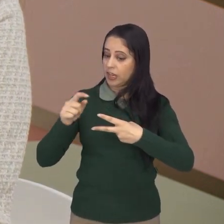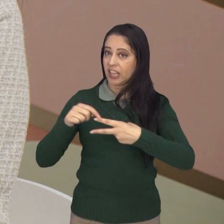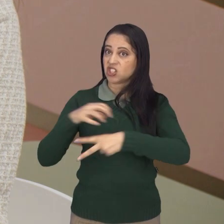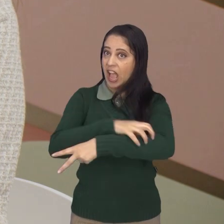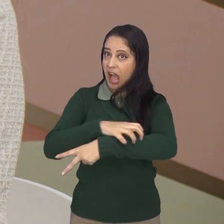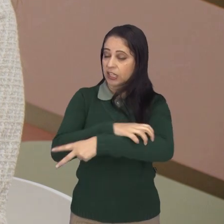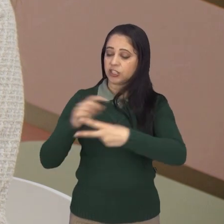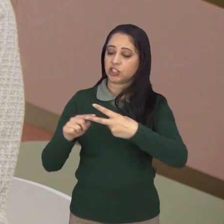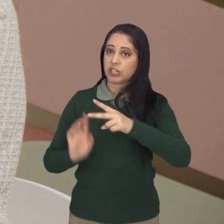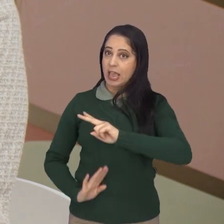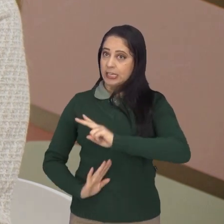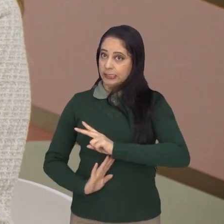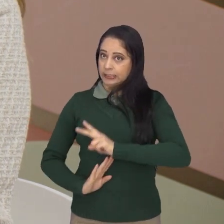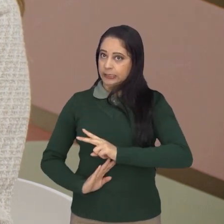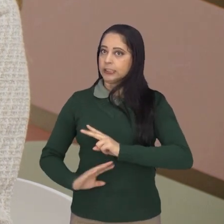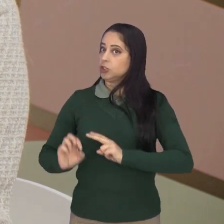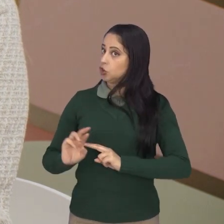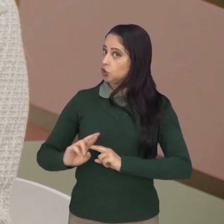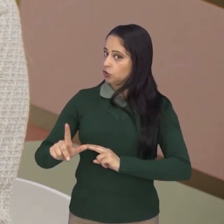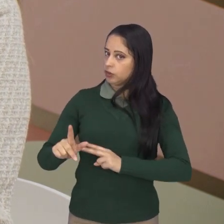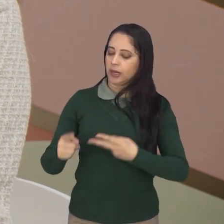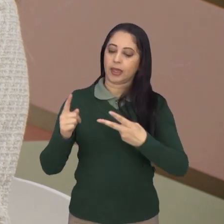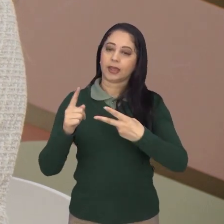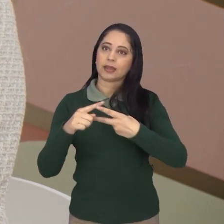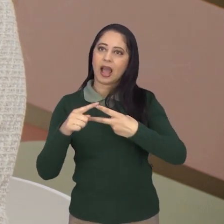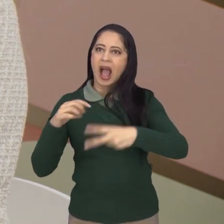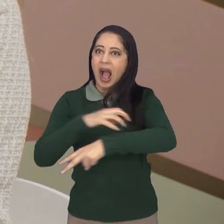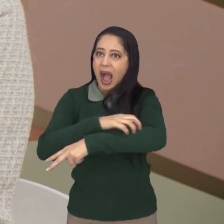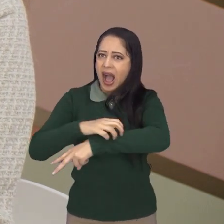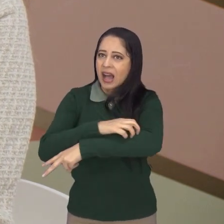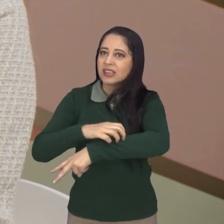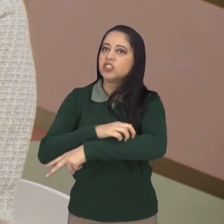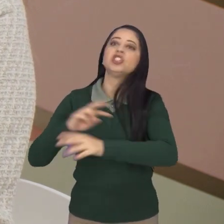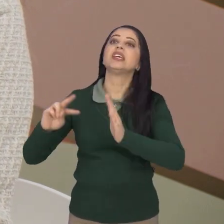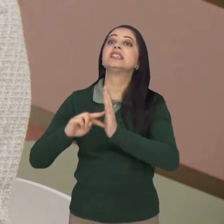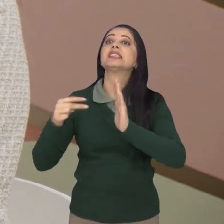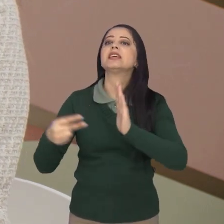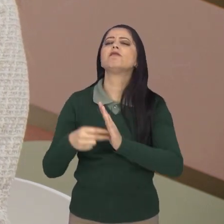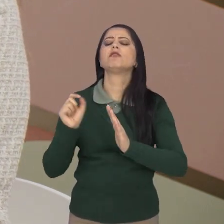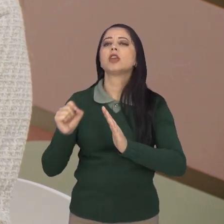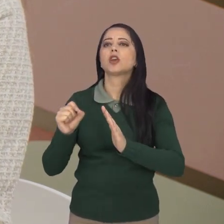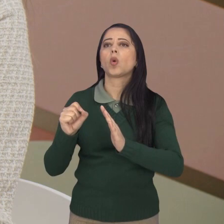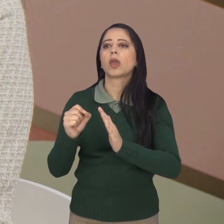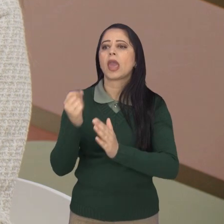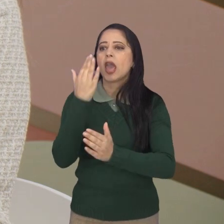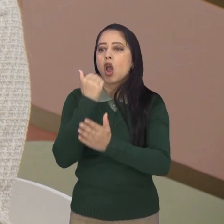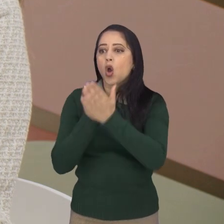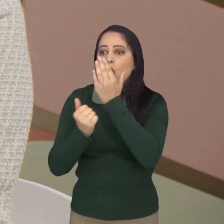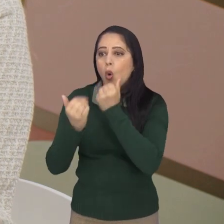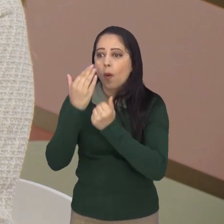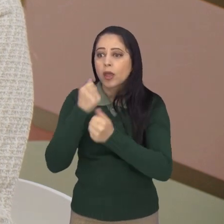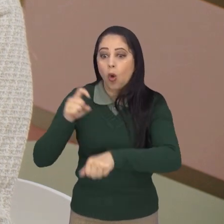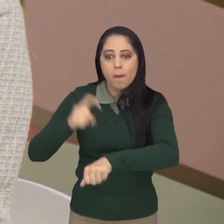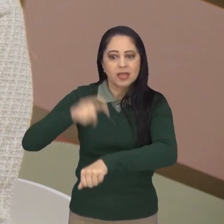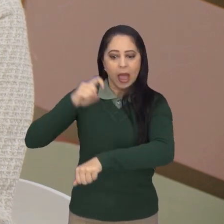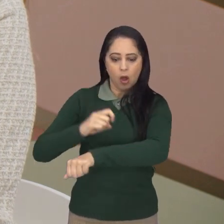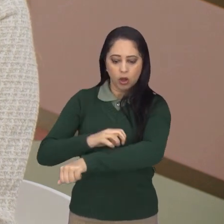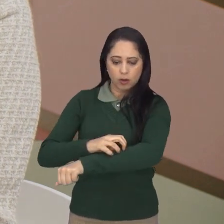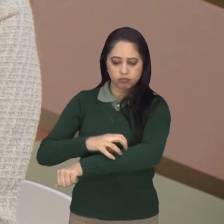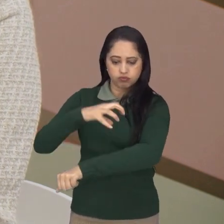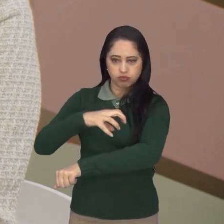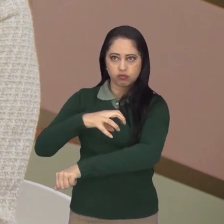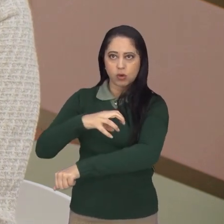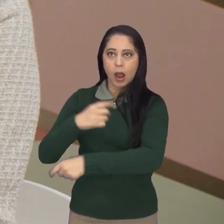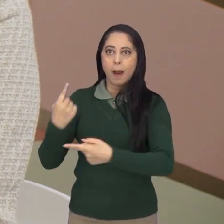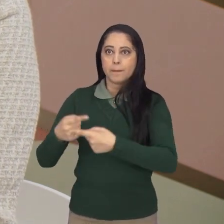uma intolerância alimentar. A alergia é uma reação adversa ao alimento e ali a gente vai envolver o